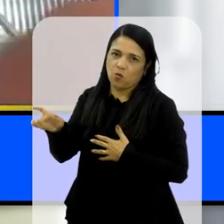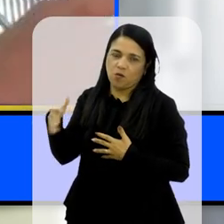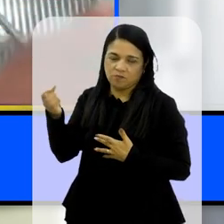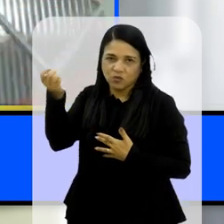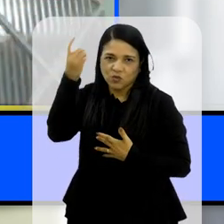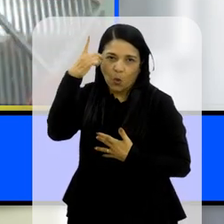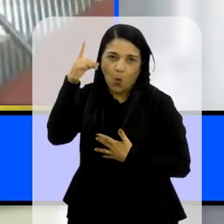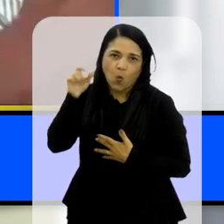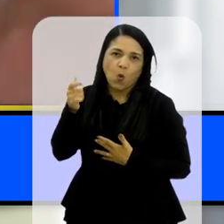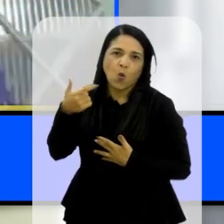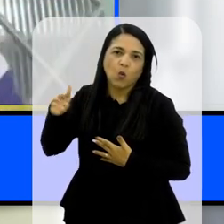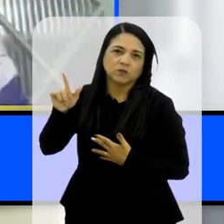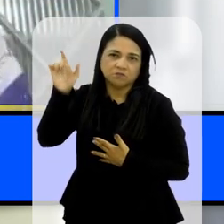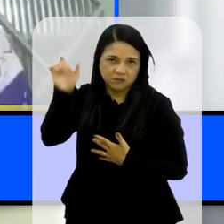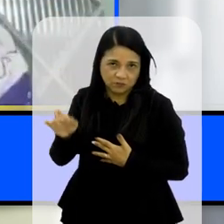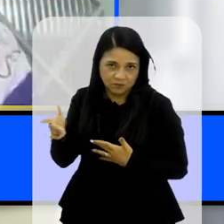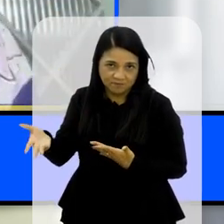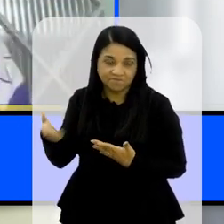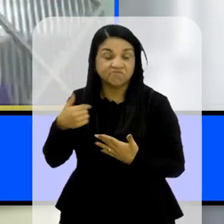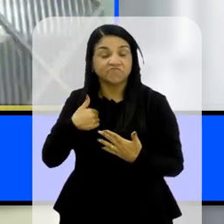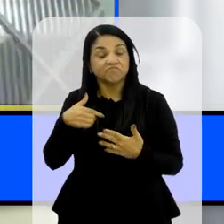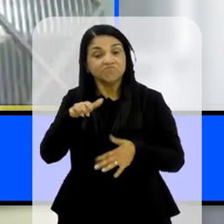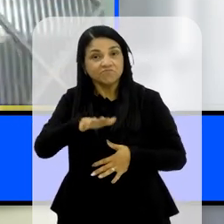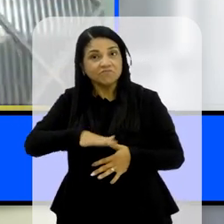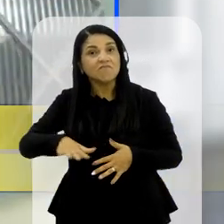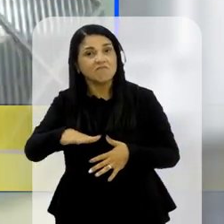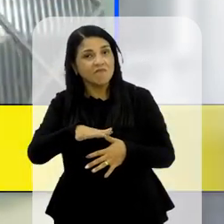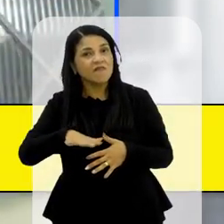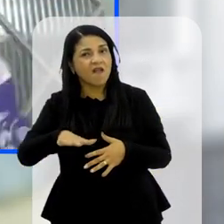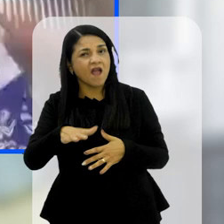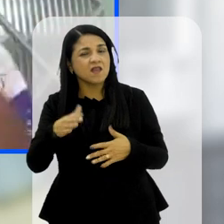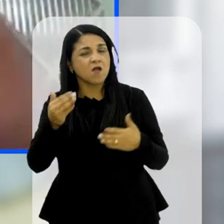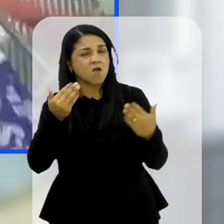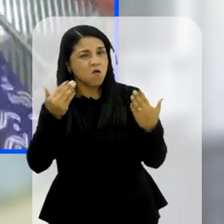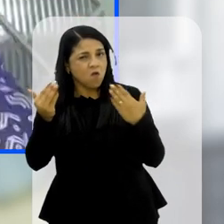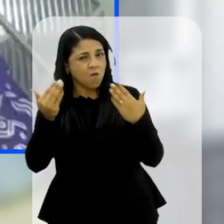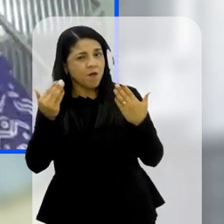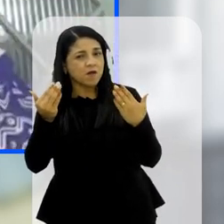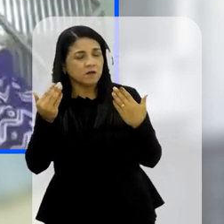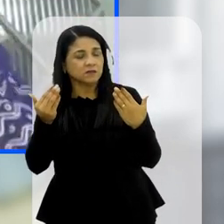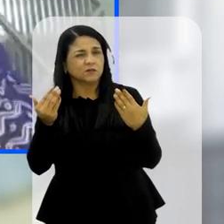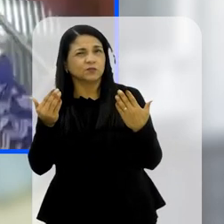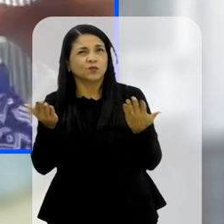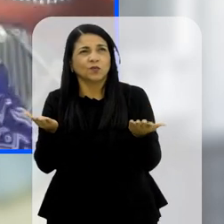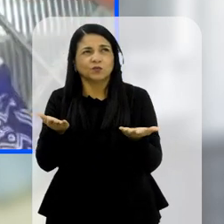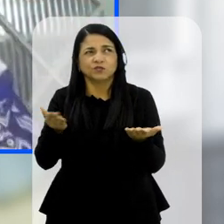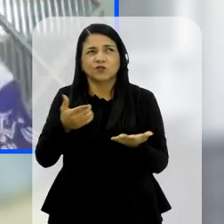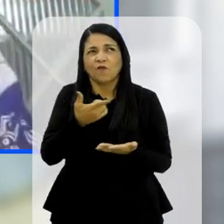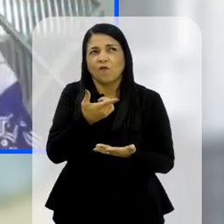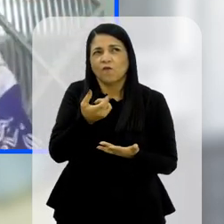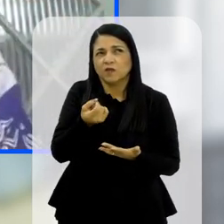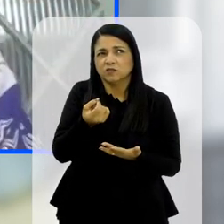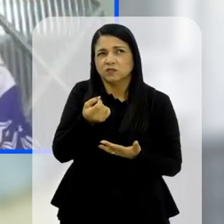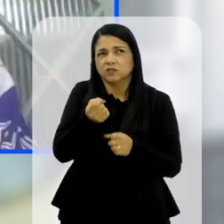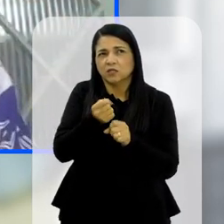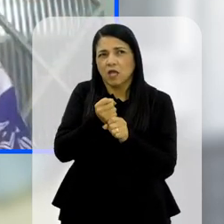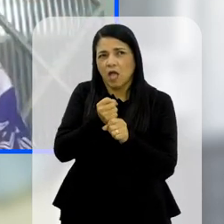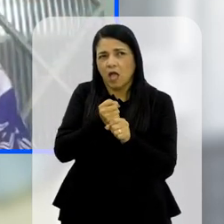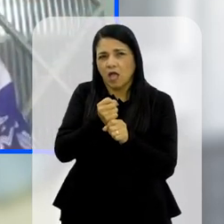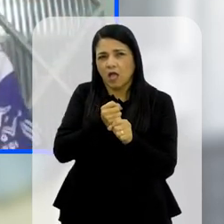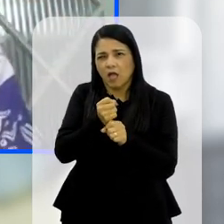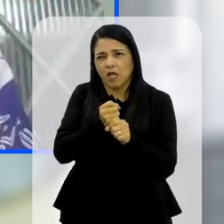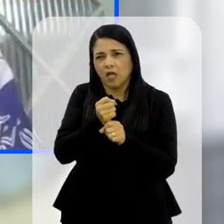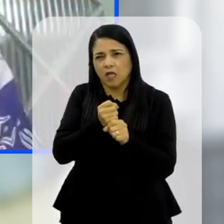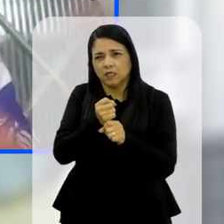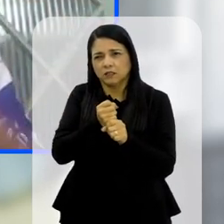mais experiência ou quem tem mais aptidão para aquilo fazer. Então, eu acho que é um mercado que, comparado com esse tempo, acho que tem